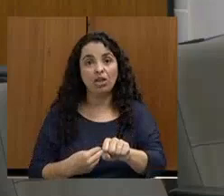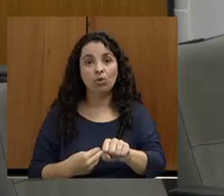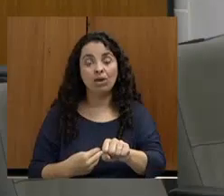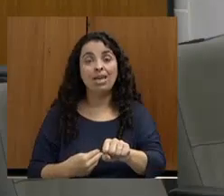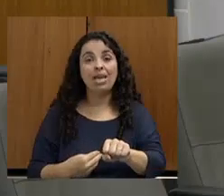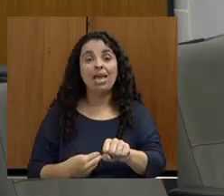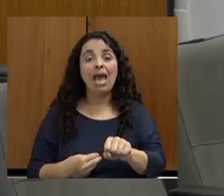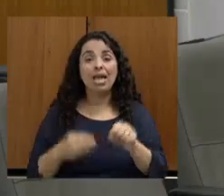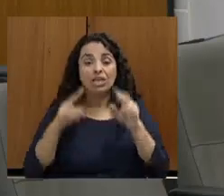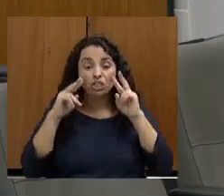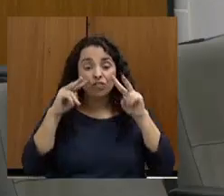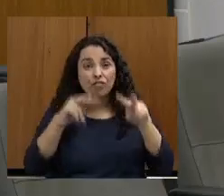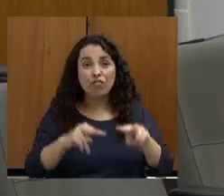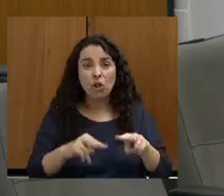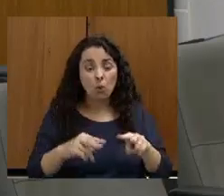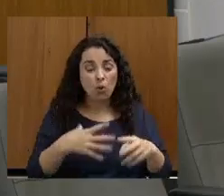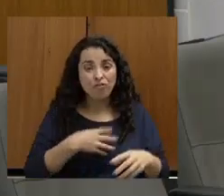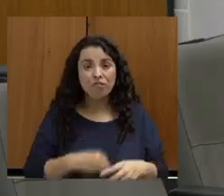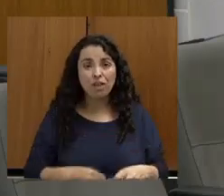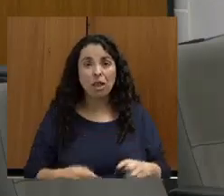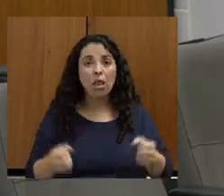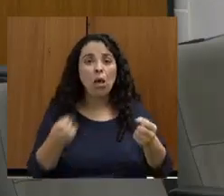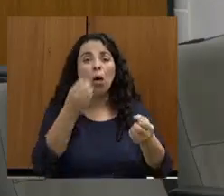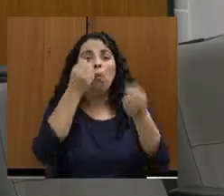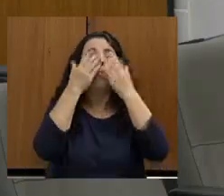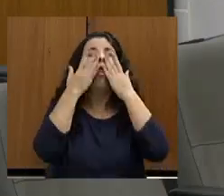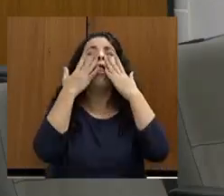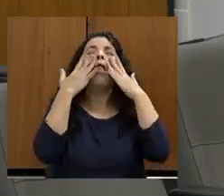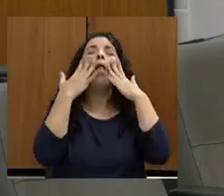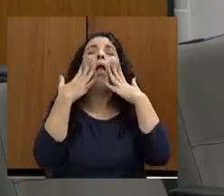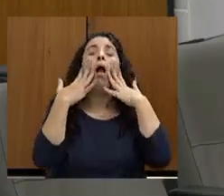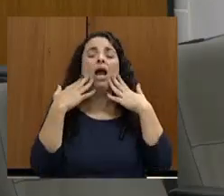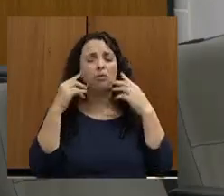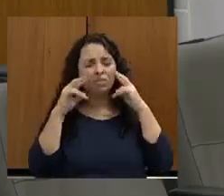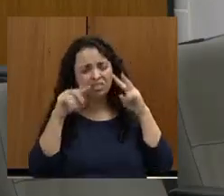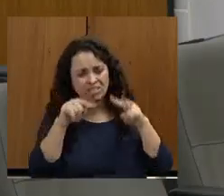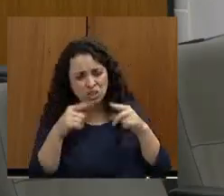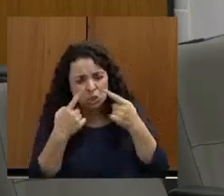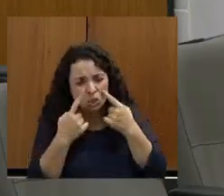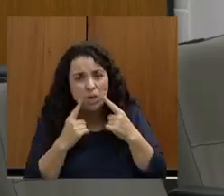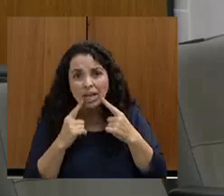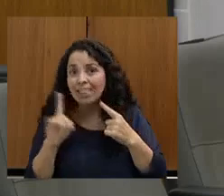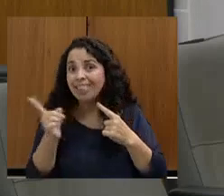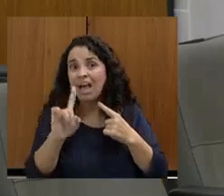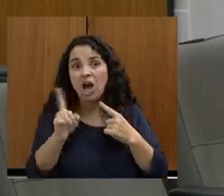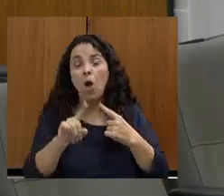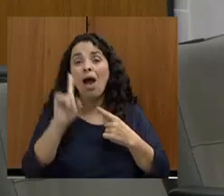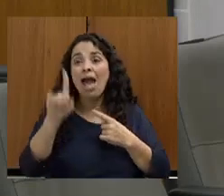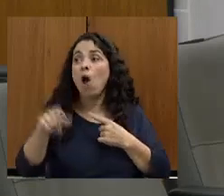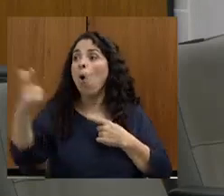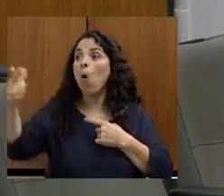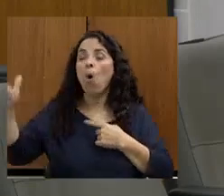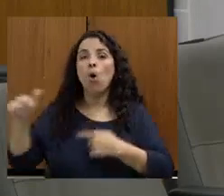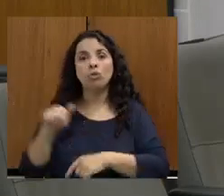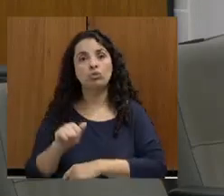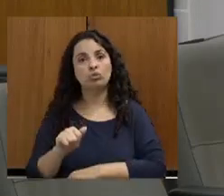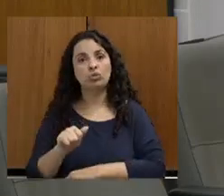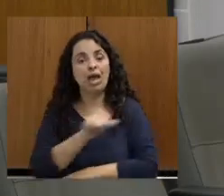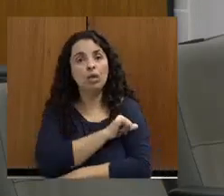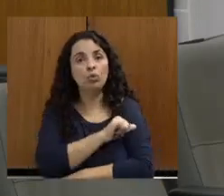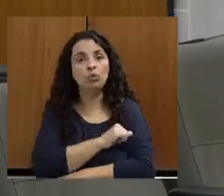escarrado, eu pensava que era porque eu estava chorando. Não, não era, era escarro, era cuspida de outros colegas, pelo amor de Deus.